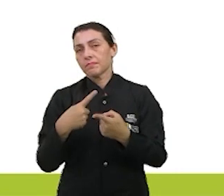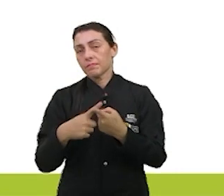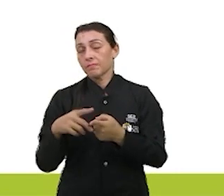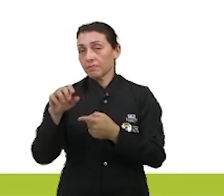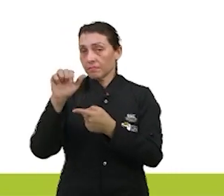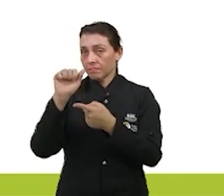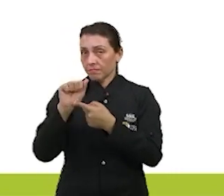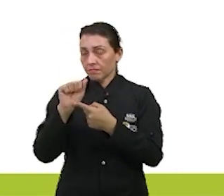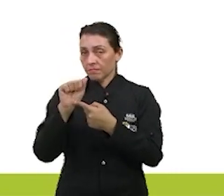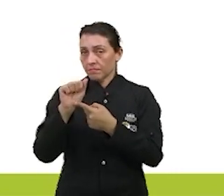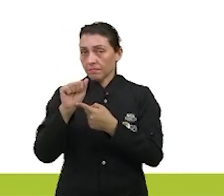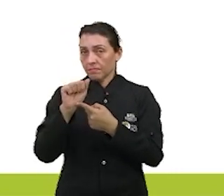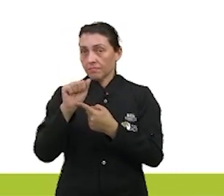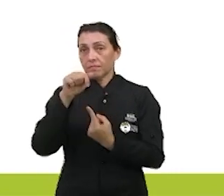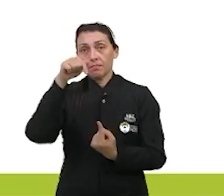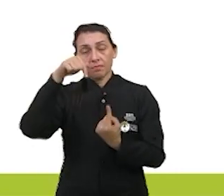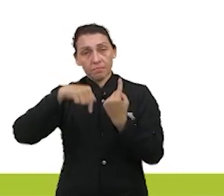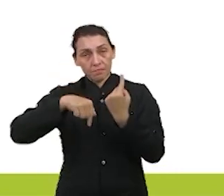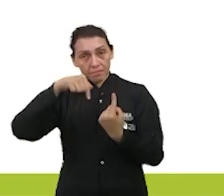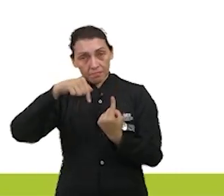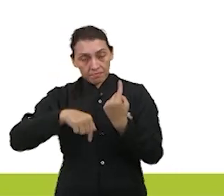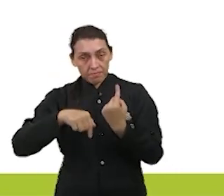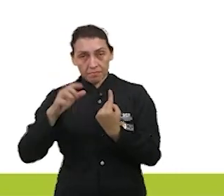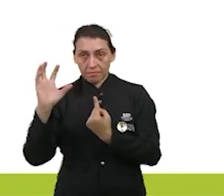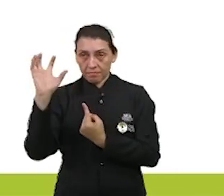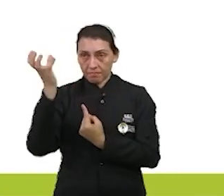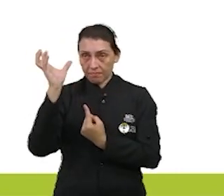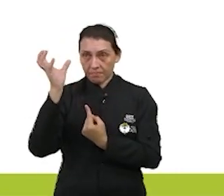A está em paralelo com a lâmpada, né?